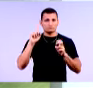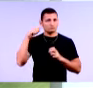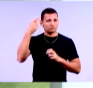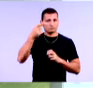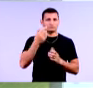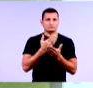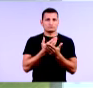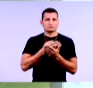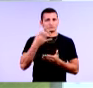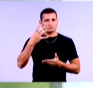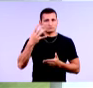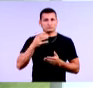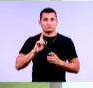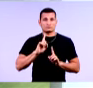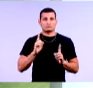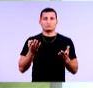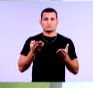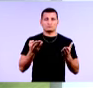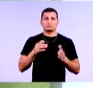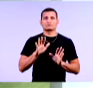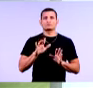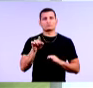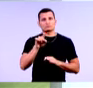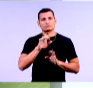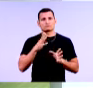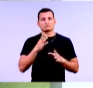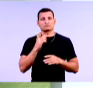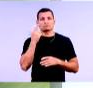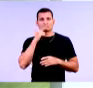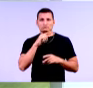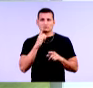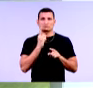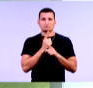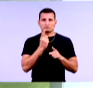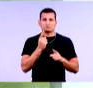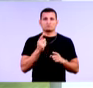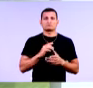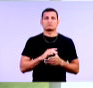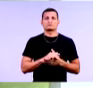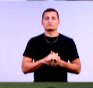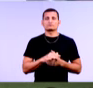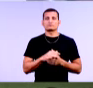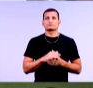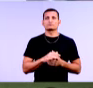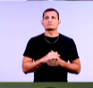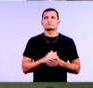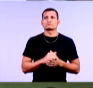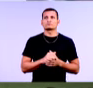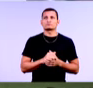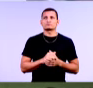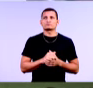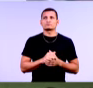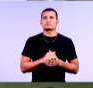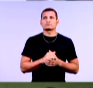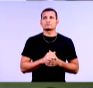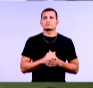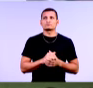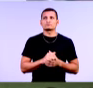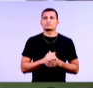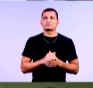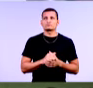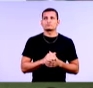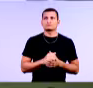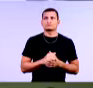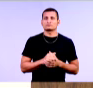né? Não é agora, mas ainda bem que vocês identificaram isso. Bem interessante essas considerações. Mais alguma coisa, professora? Aqui já identificaram,